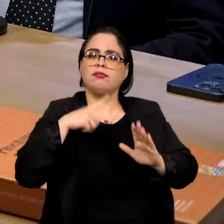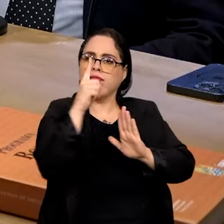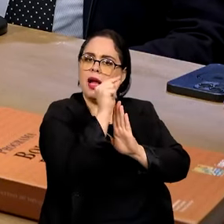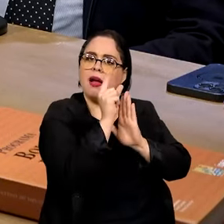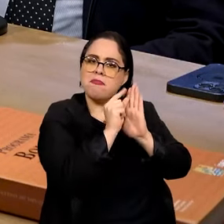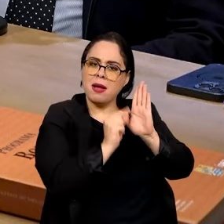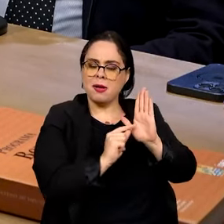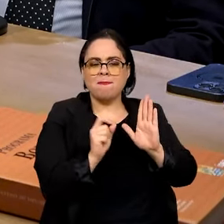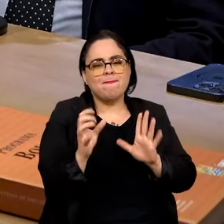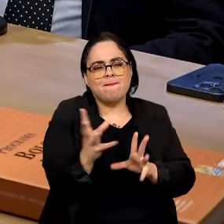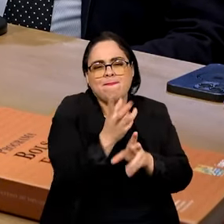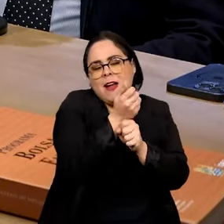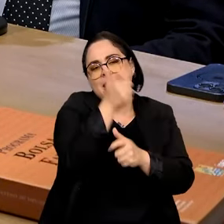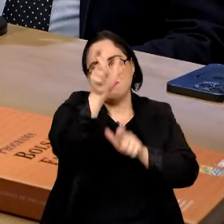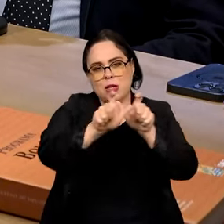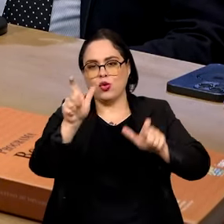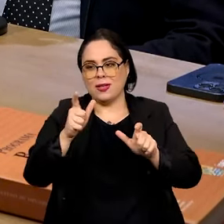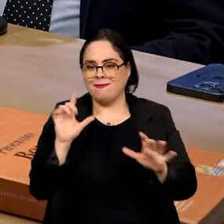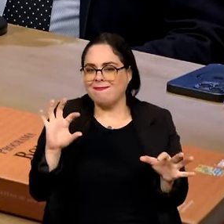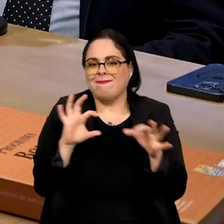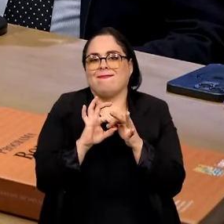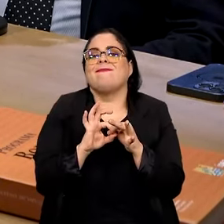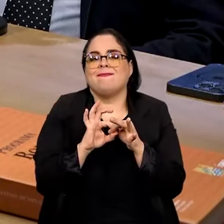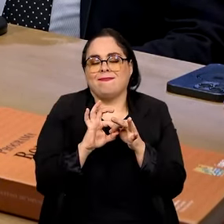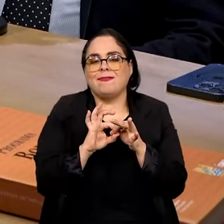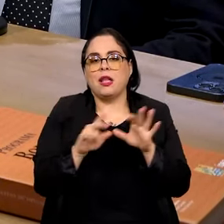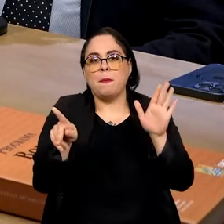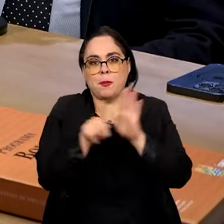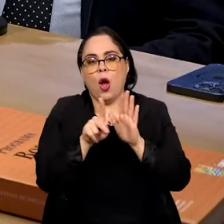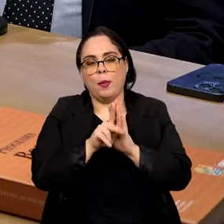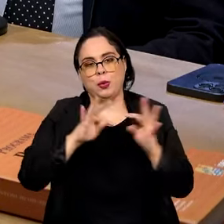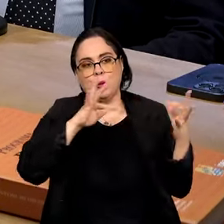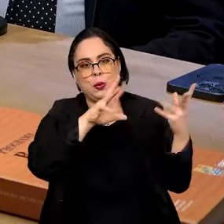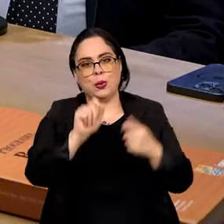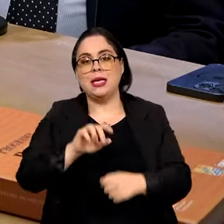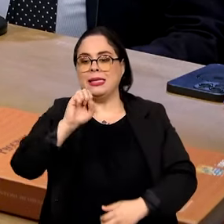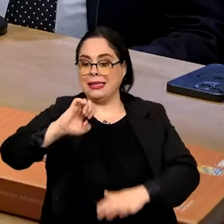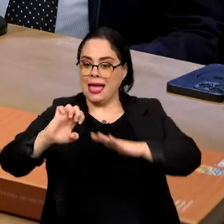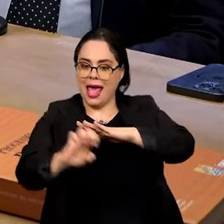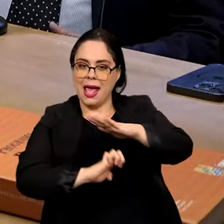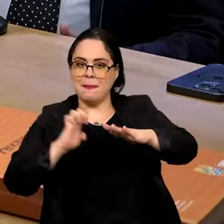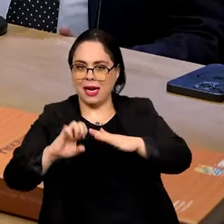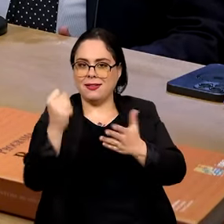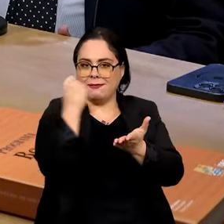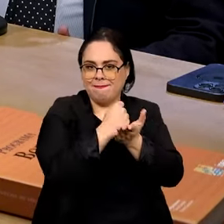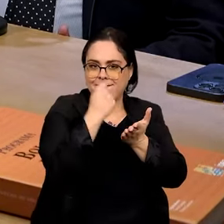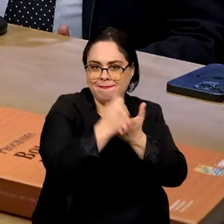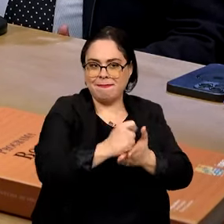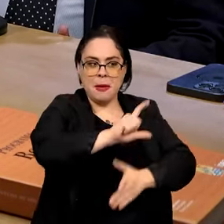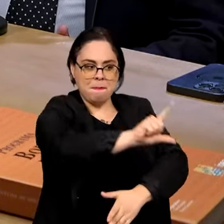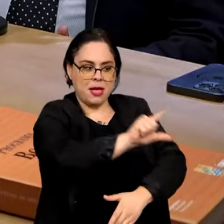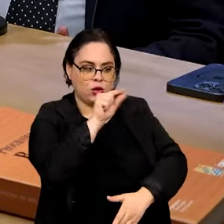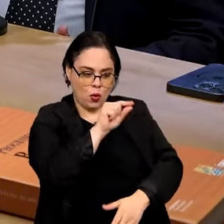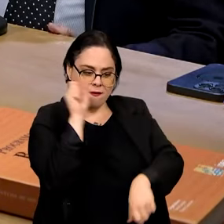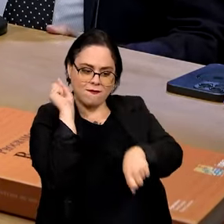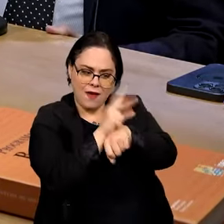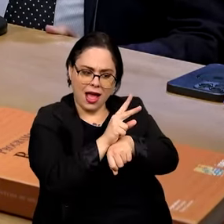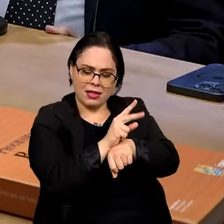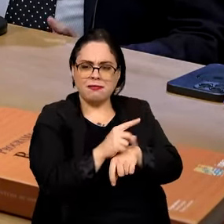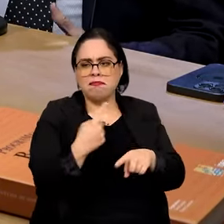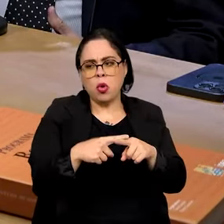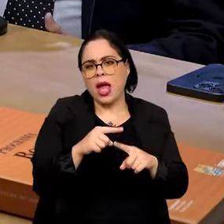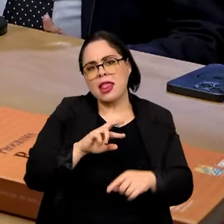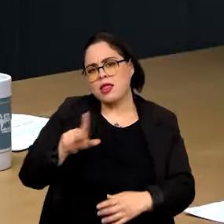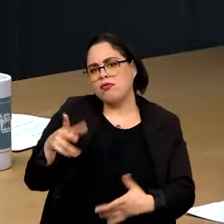Então temos muita gente que atende aí a a todos então se uma empresa vai contratar pessoas e tem